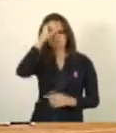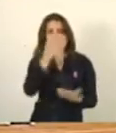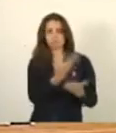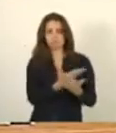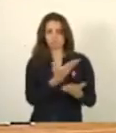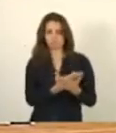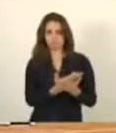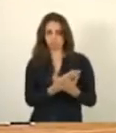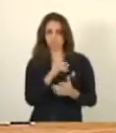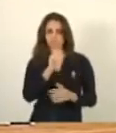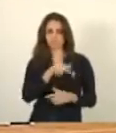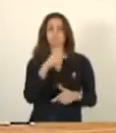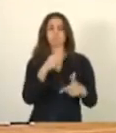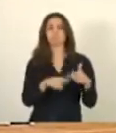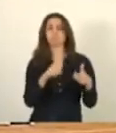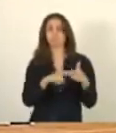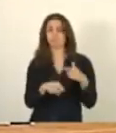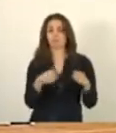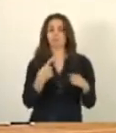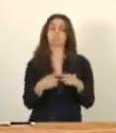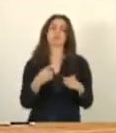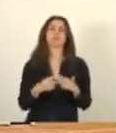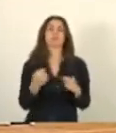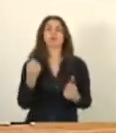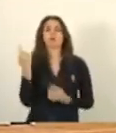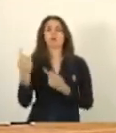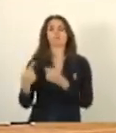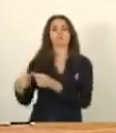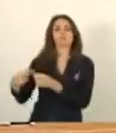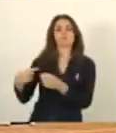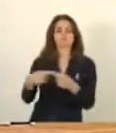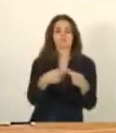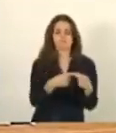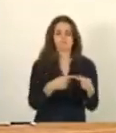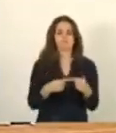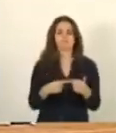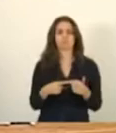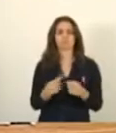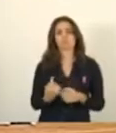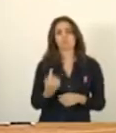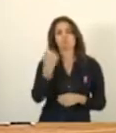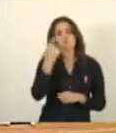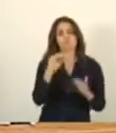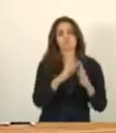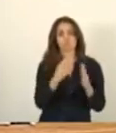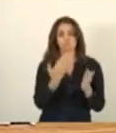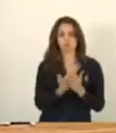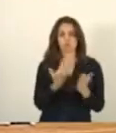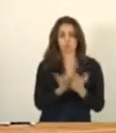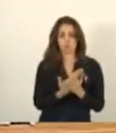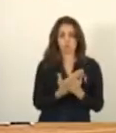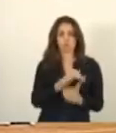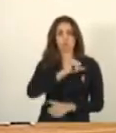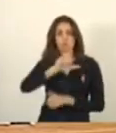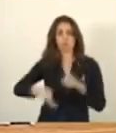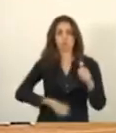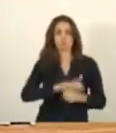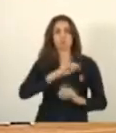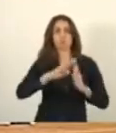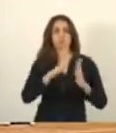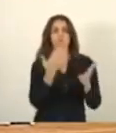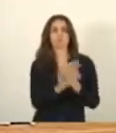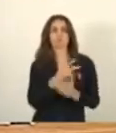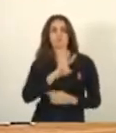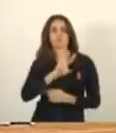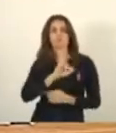era um grande problema, porque em muitos municípios e muitos bairros só havia uma escola. Ao transformar aquela escola em escola de